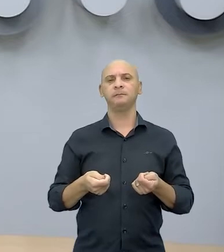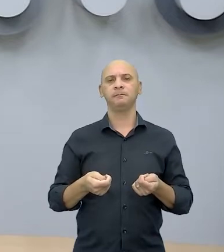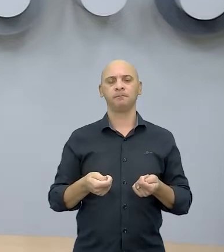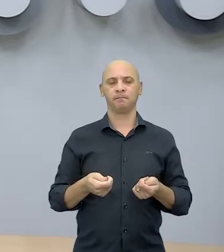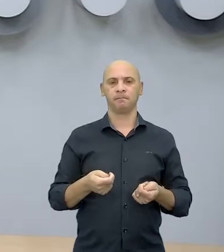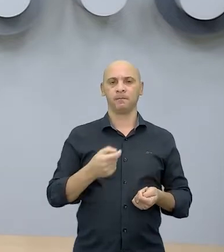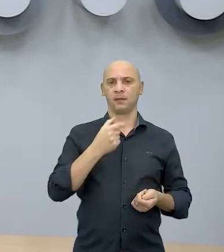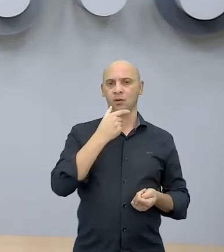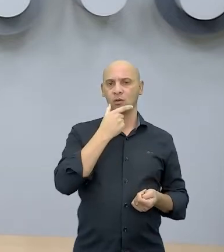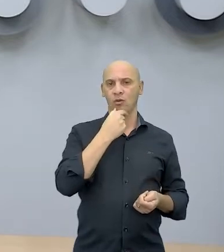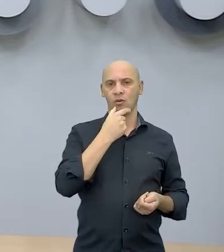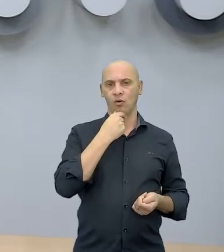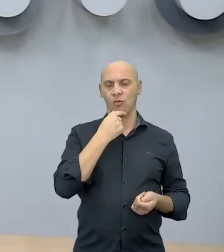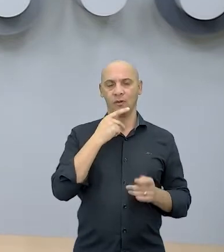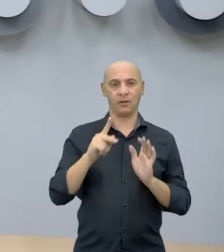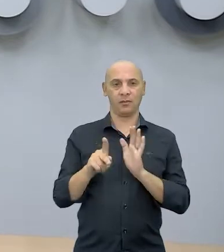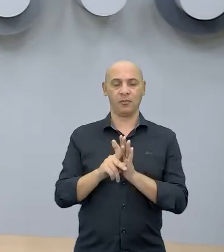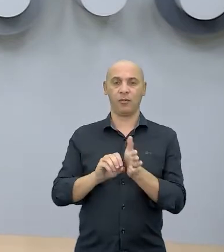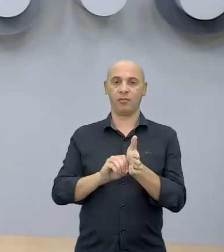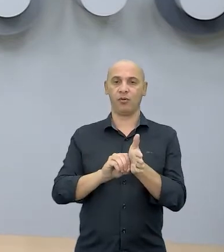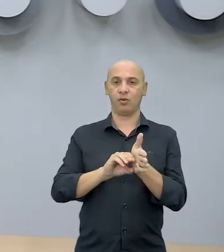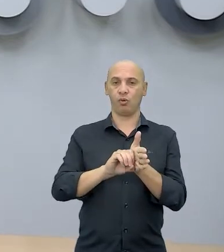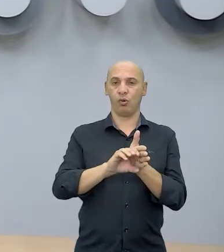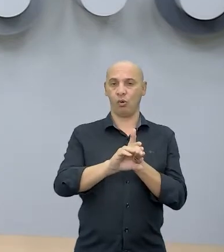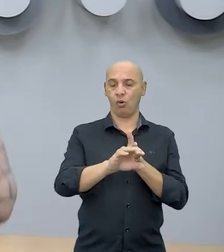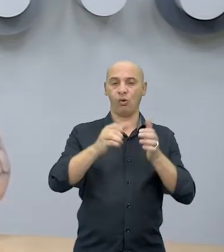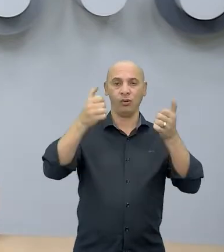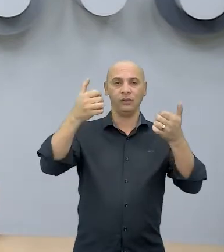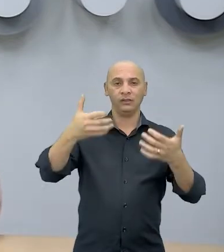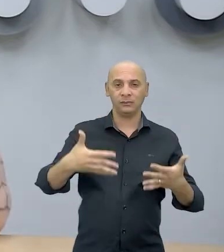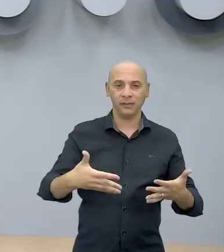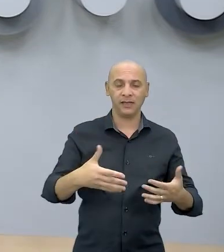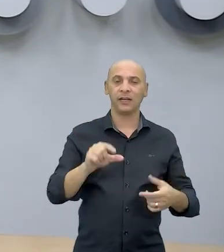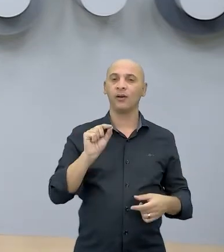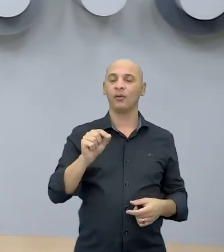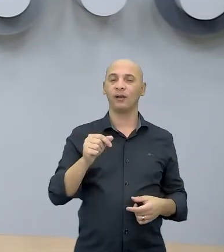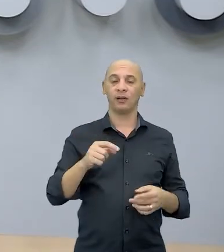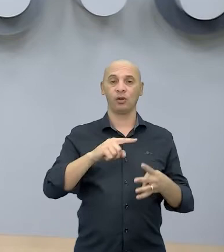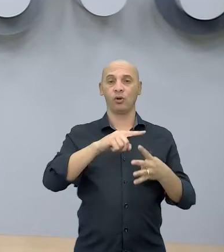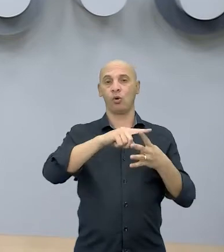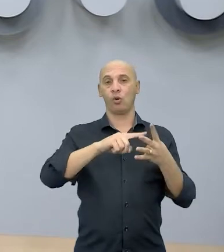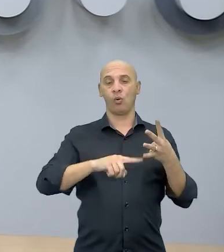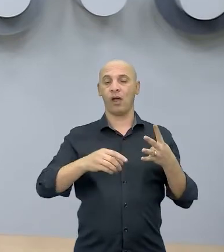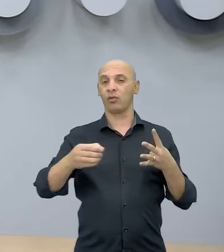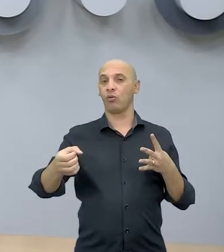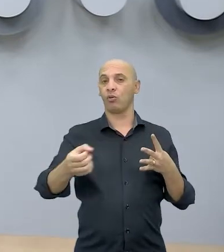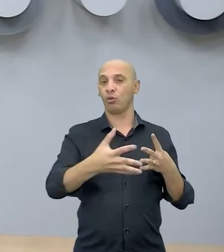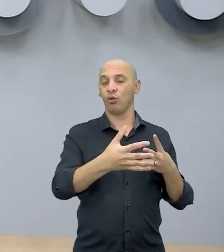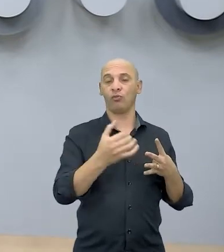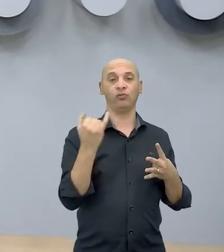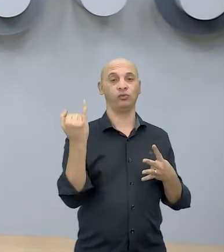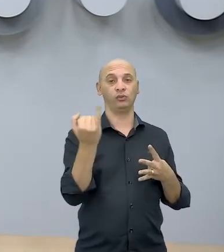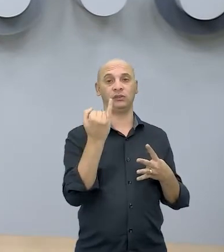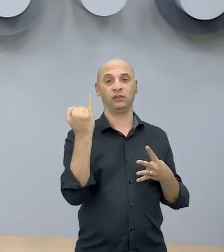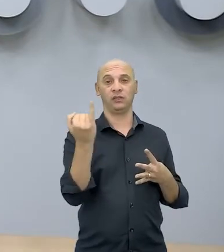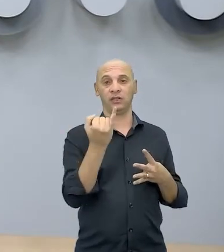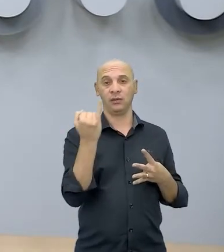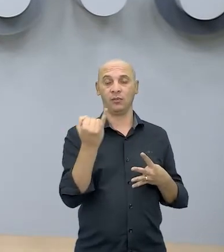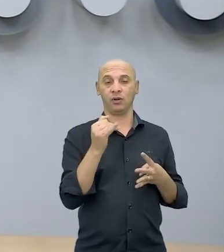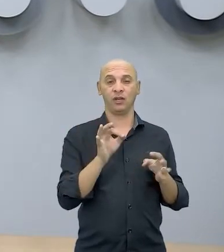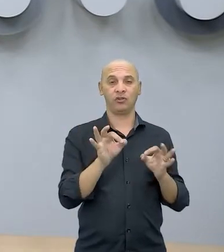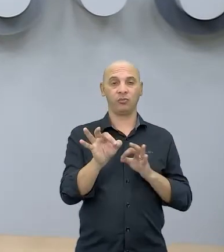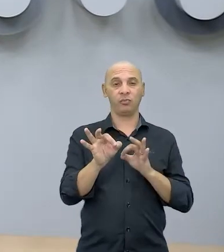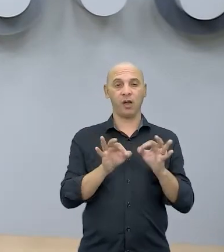o economista-chefe da Google, né, o Varian, ele localiza 4 novas funcionalidades, né, das